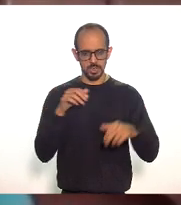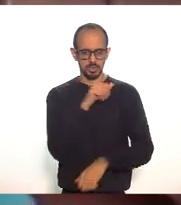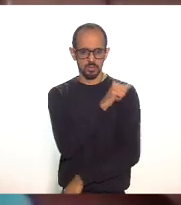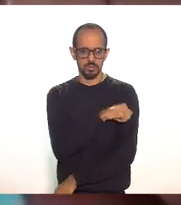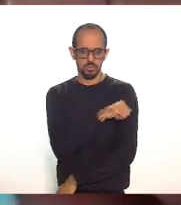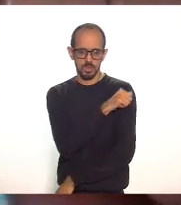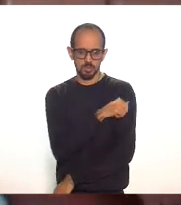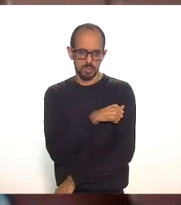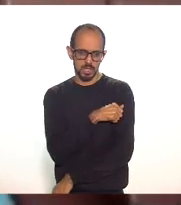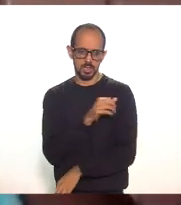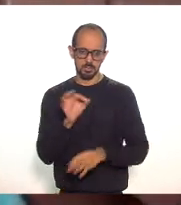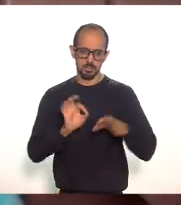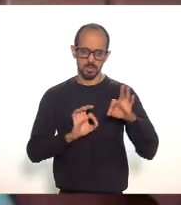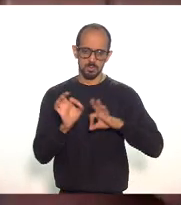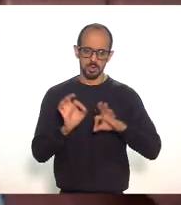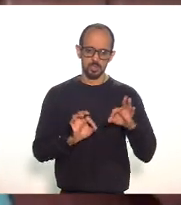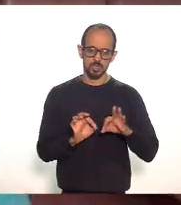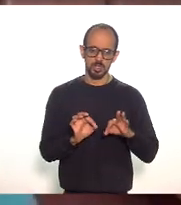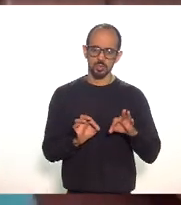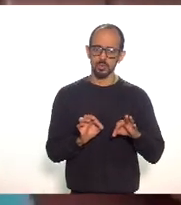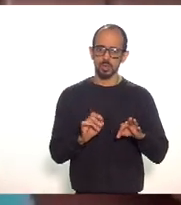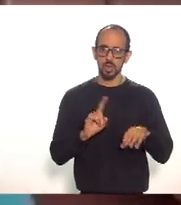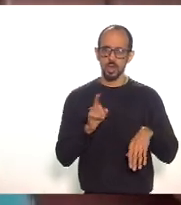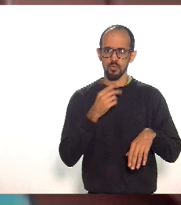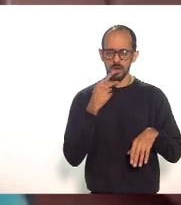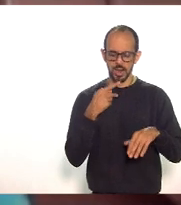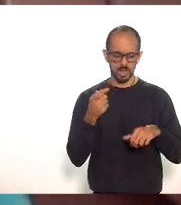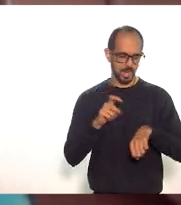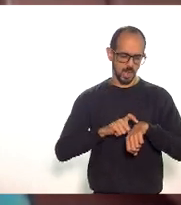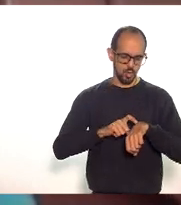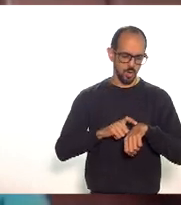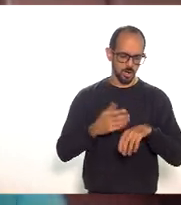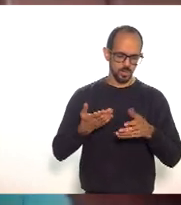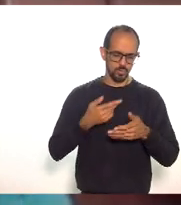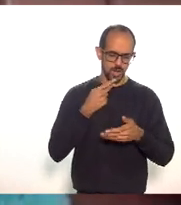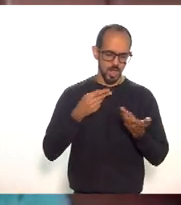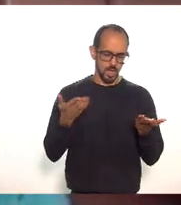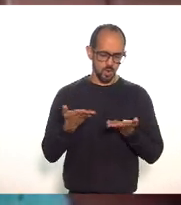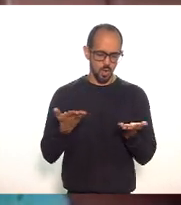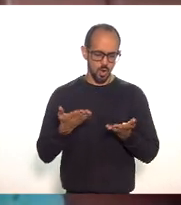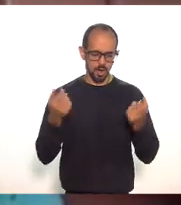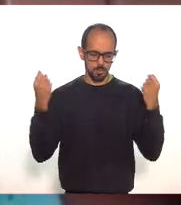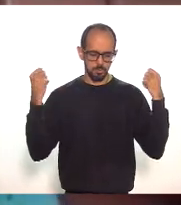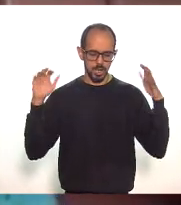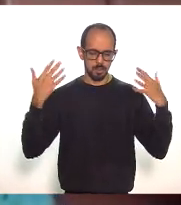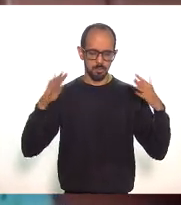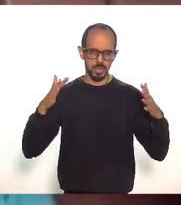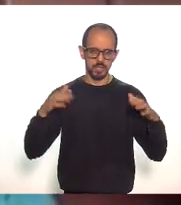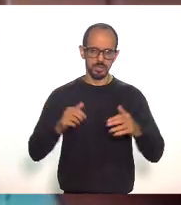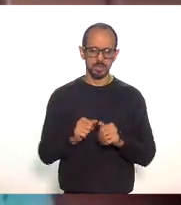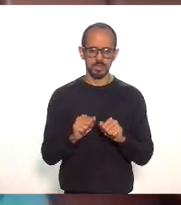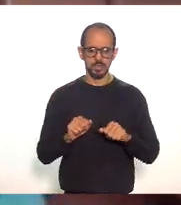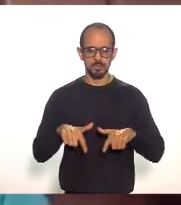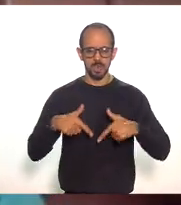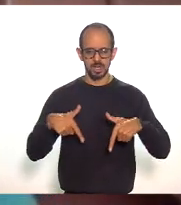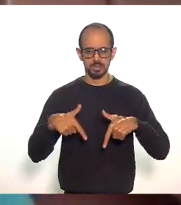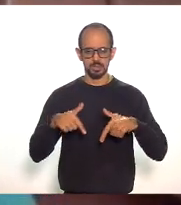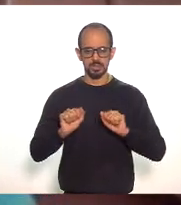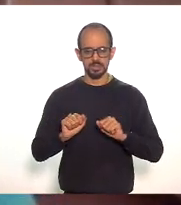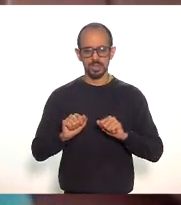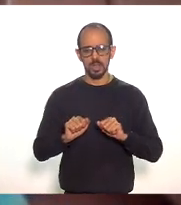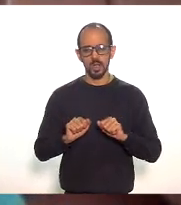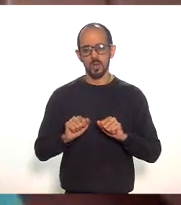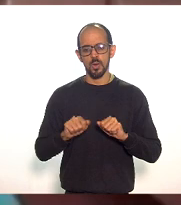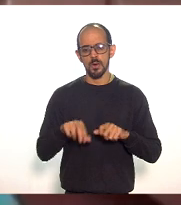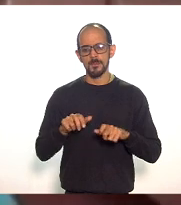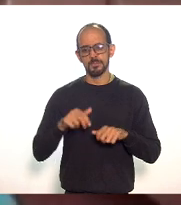pelo projeto, não falei na hora, porque ia aproveitar a fala do expediente final para parabenizar mais uma ação em defesa